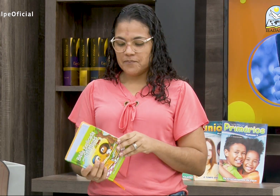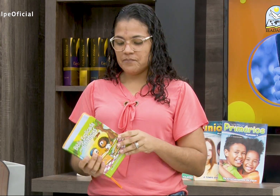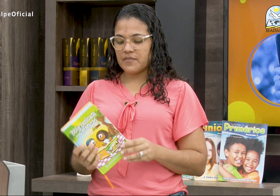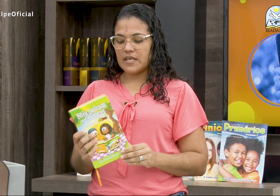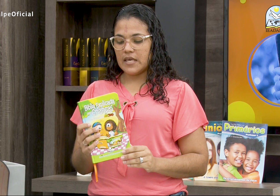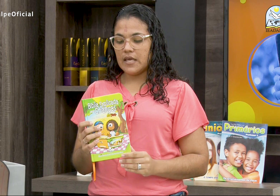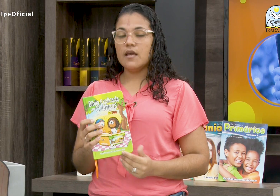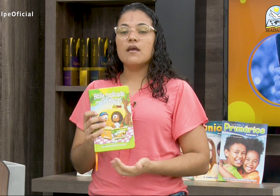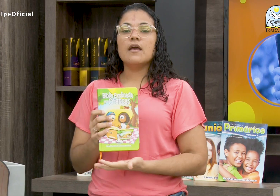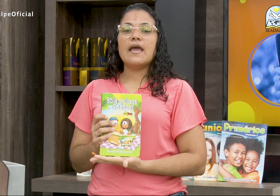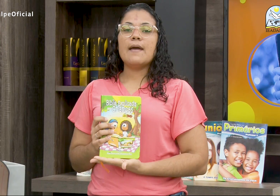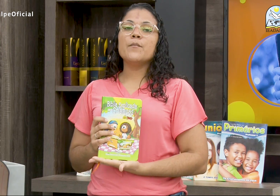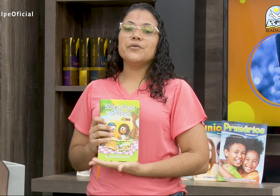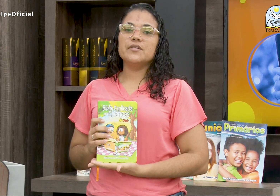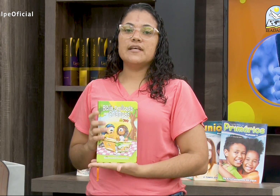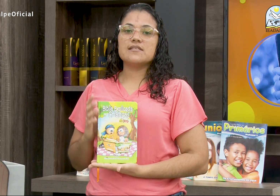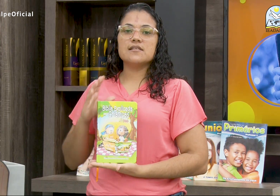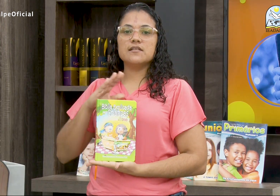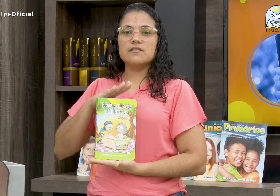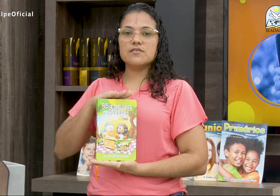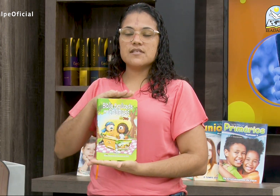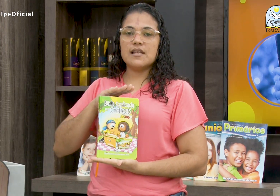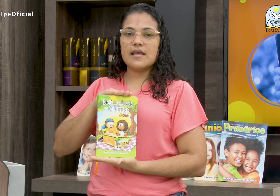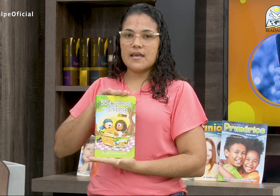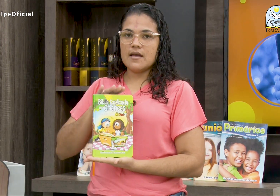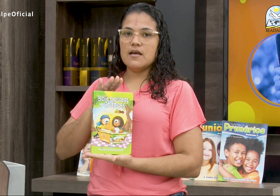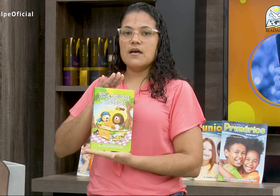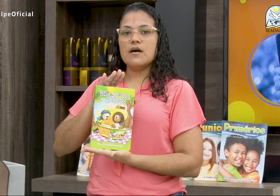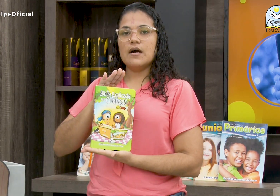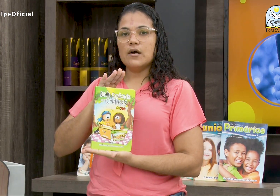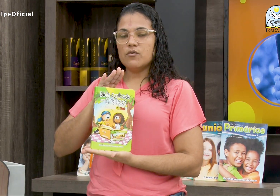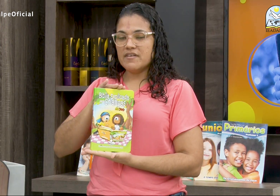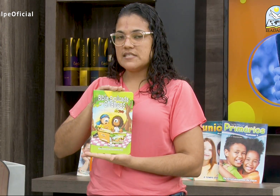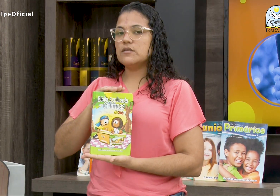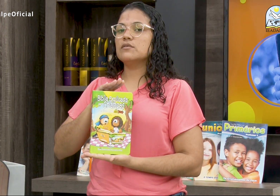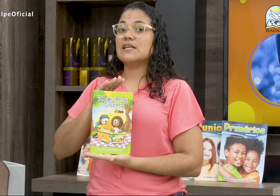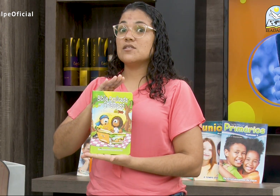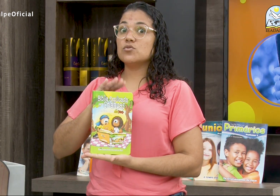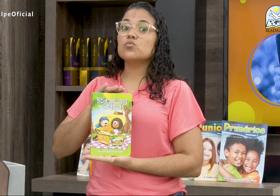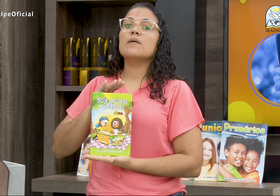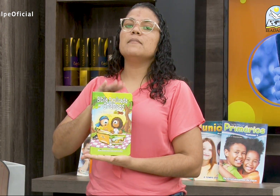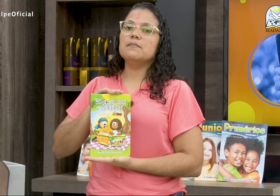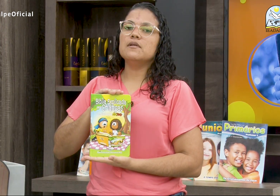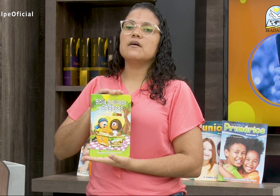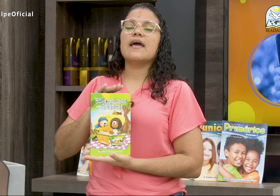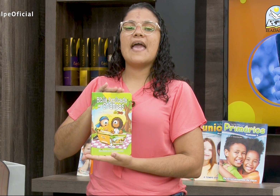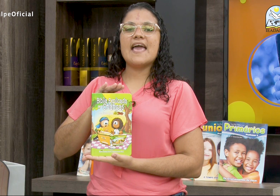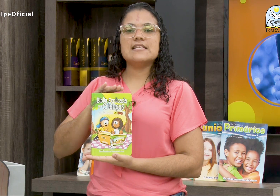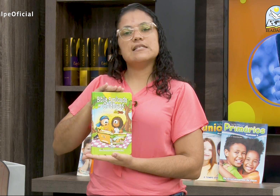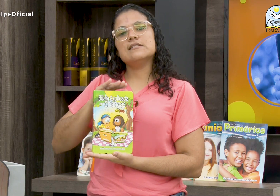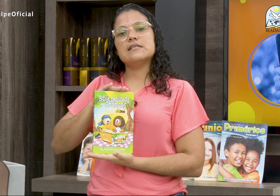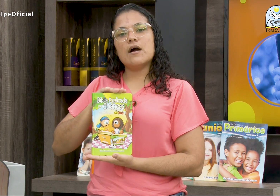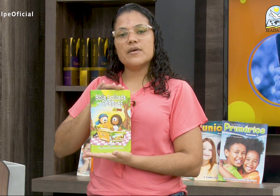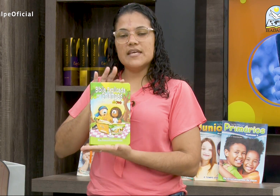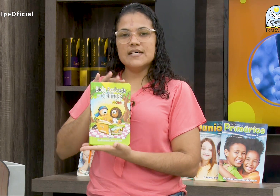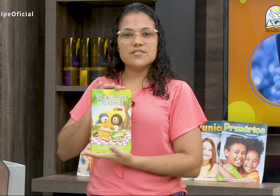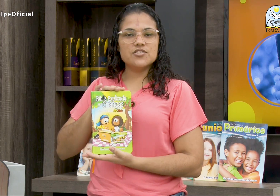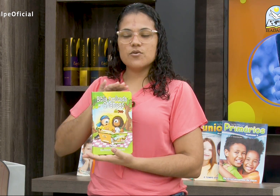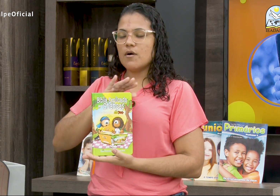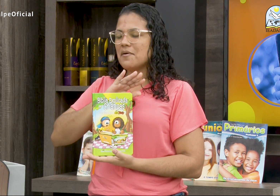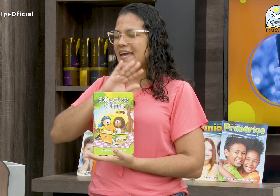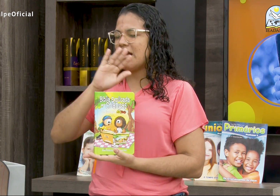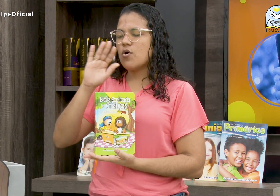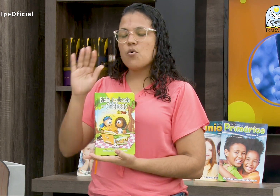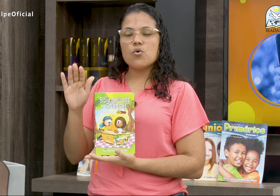vez, que é muito interessante que você leia o versículo na sua Bíblia. É essencial que, antes